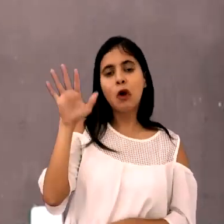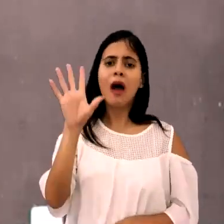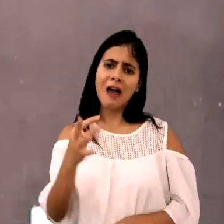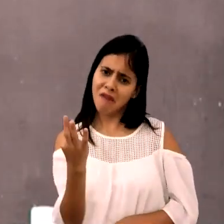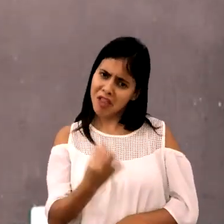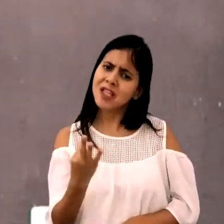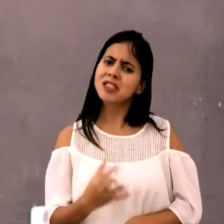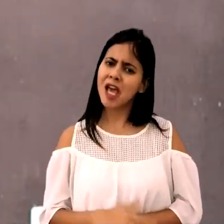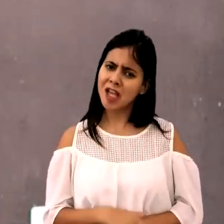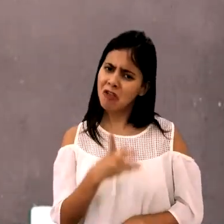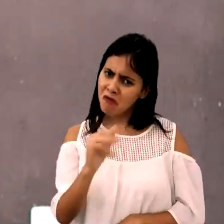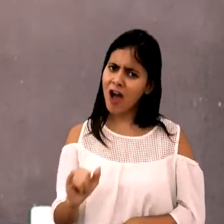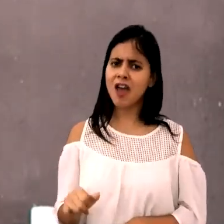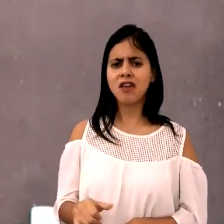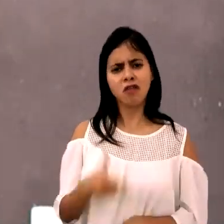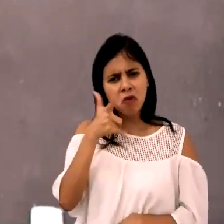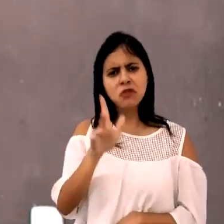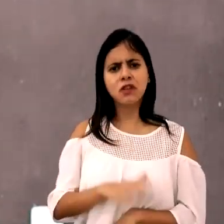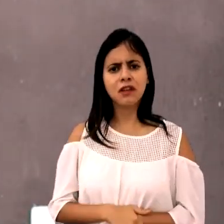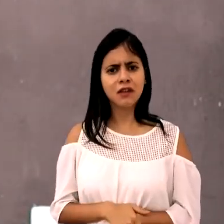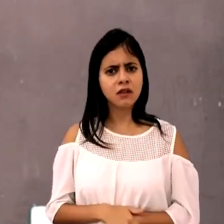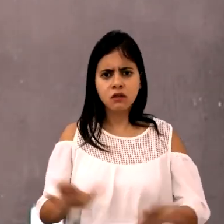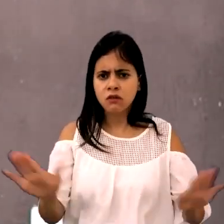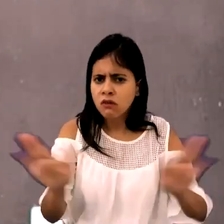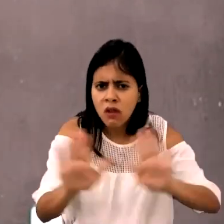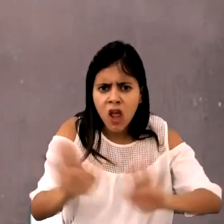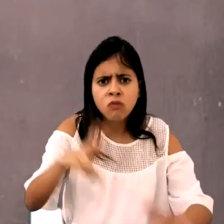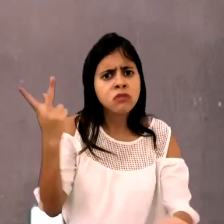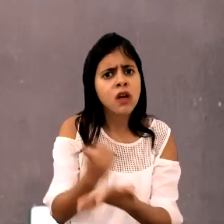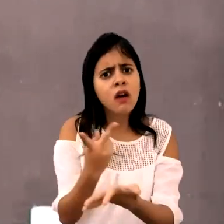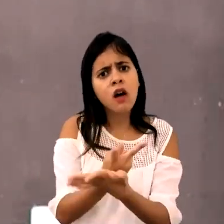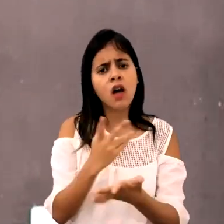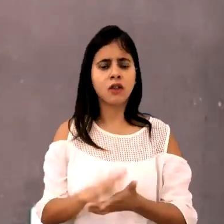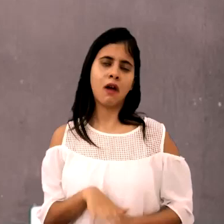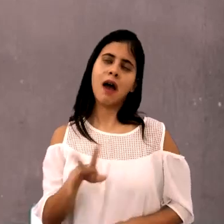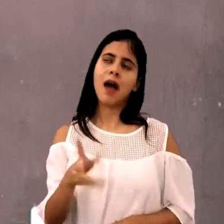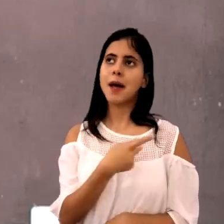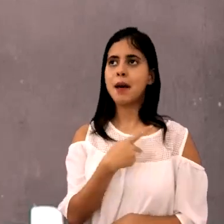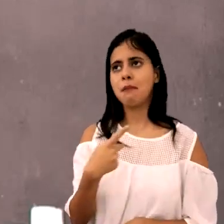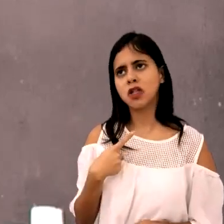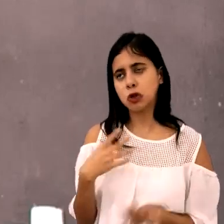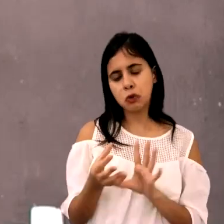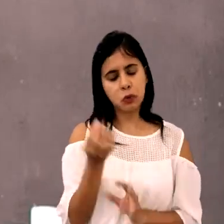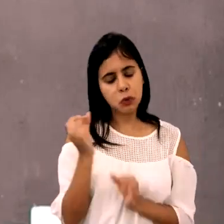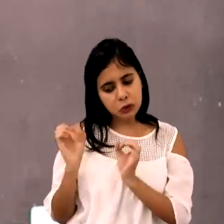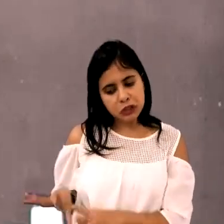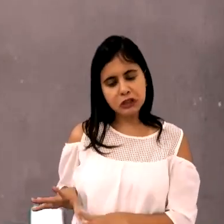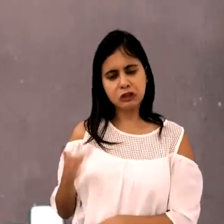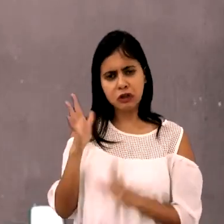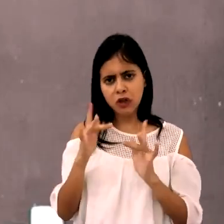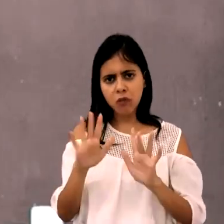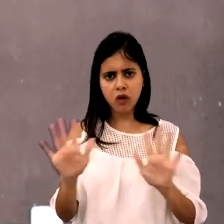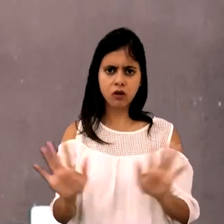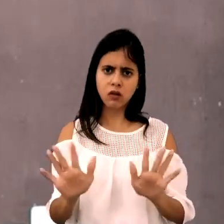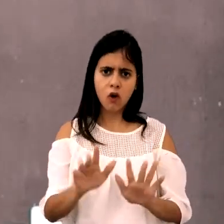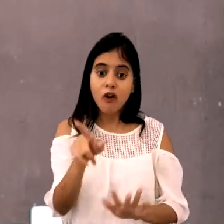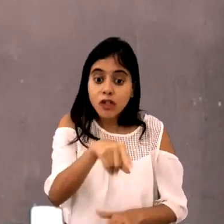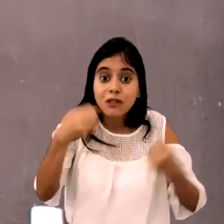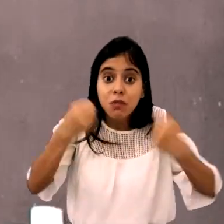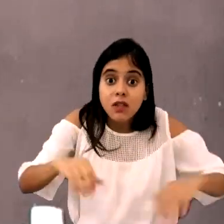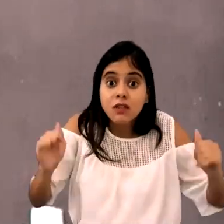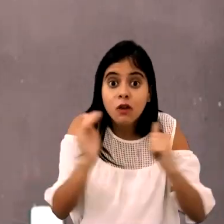dar certo, vai na fé que comigo deu. Não está dando. Ah, pastor, então vai se largar. Não é isso que eu estou dizendo.